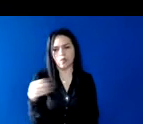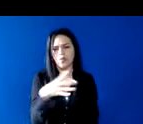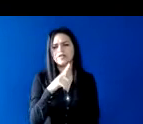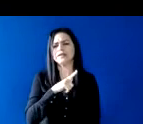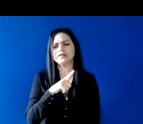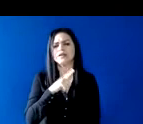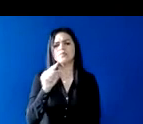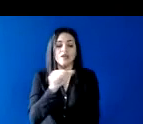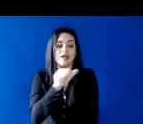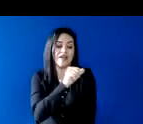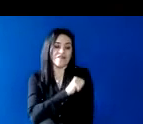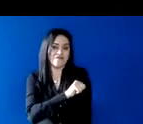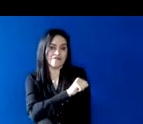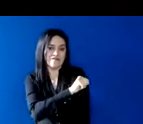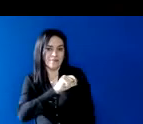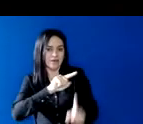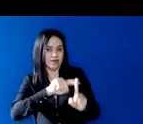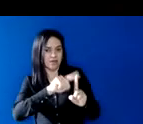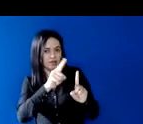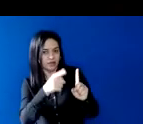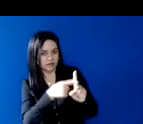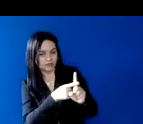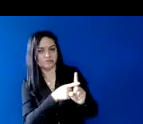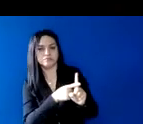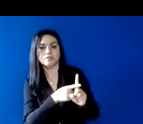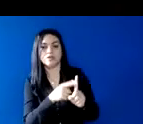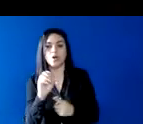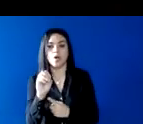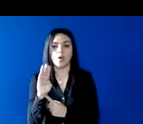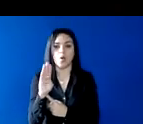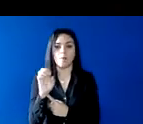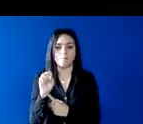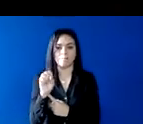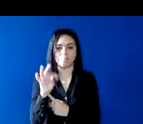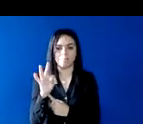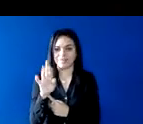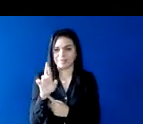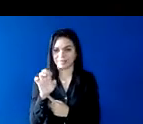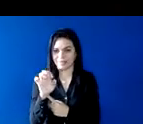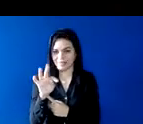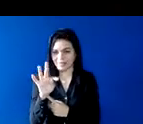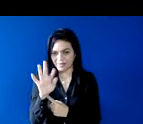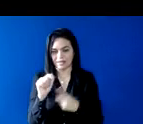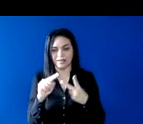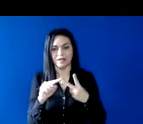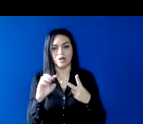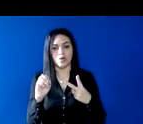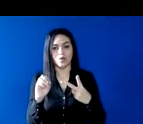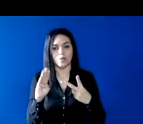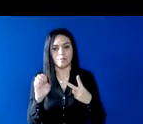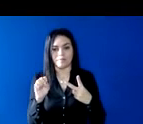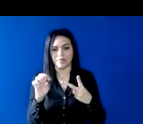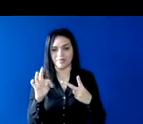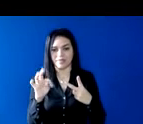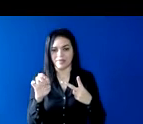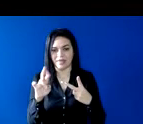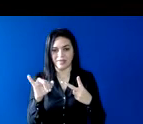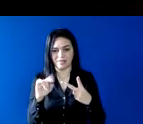enfermeiras obstétricas e as obstetrizes como carro-chefe da atenção materna, da